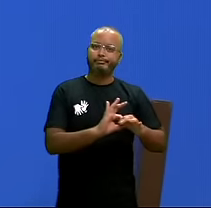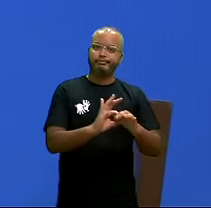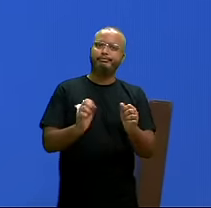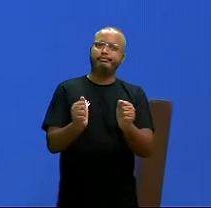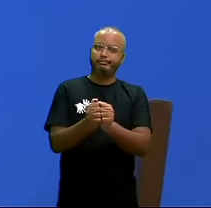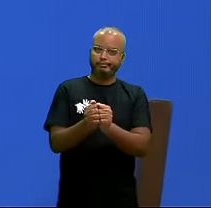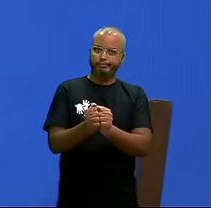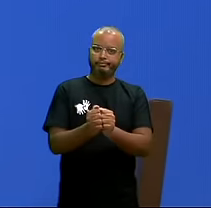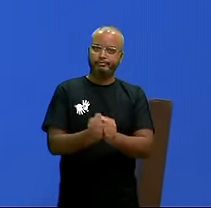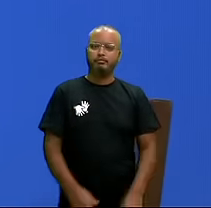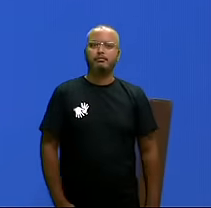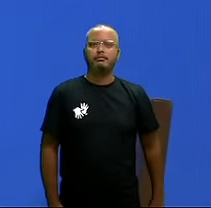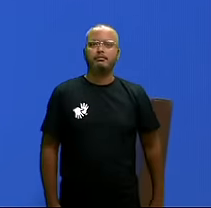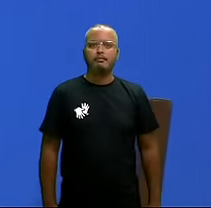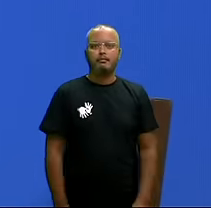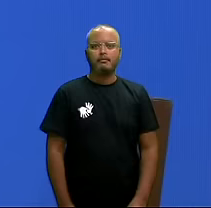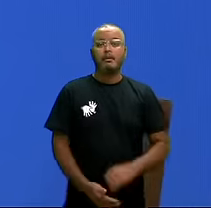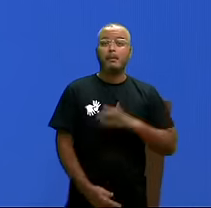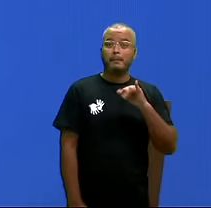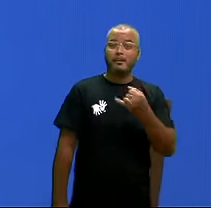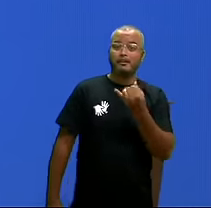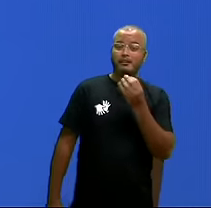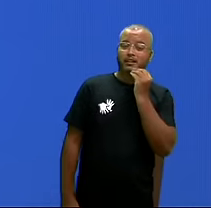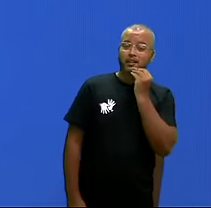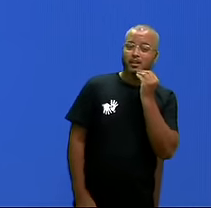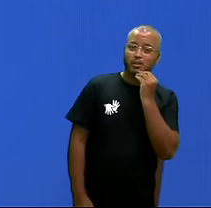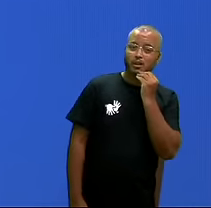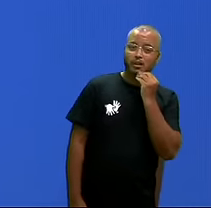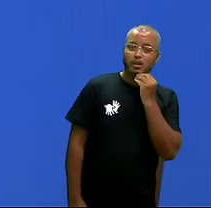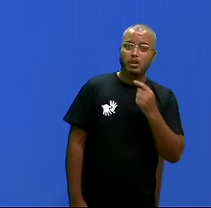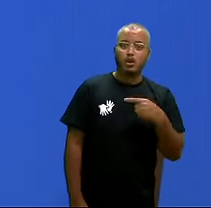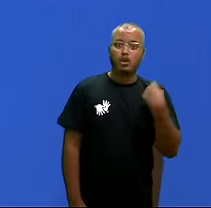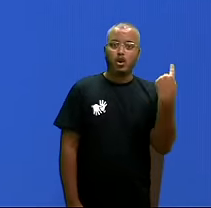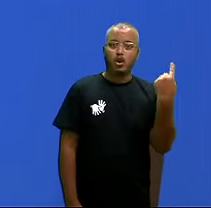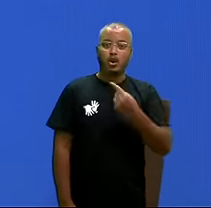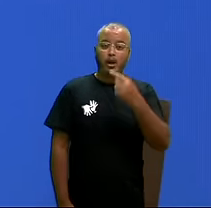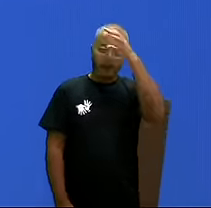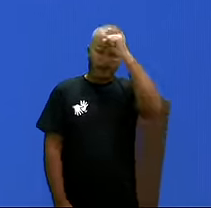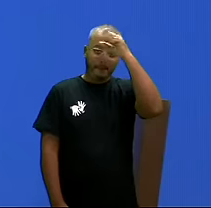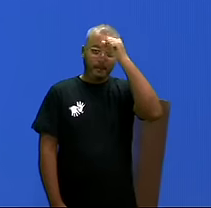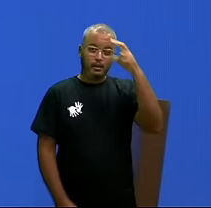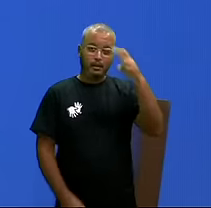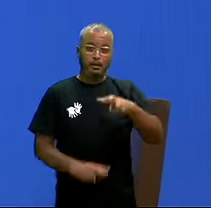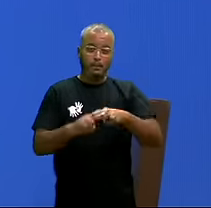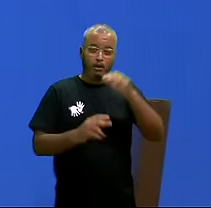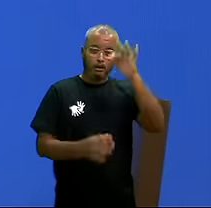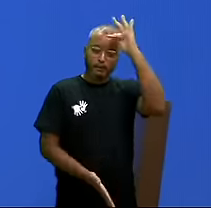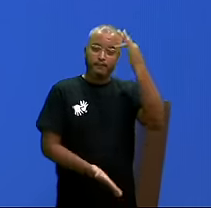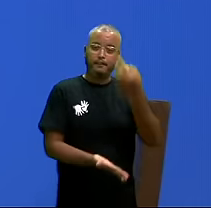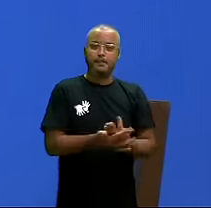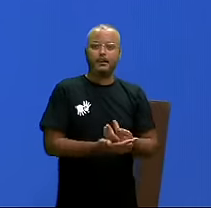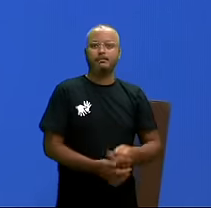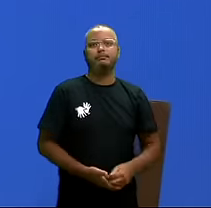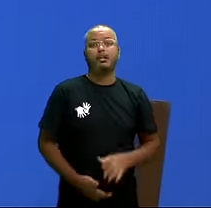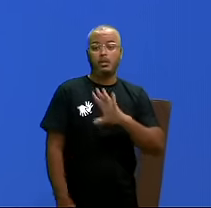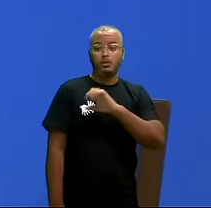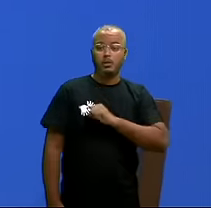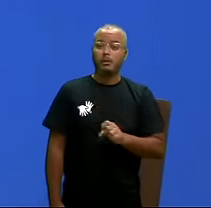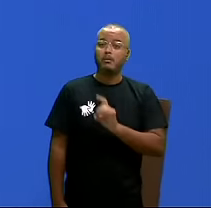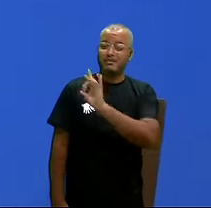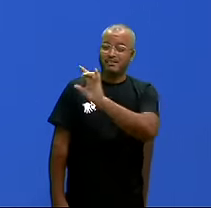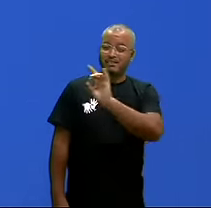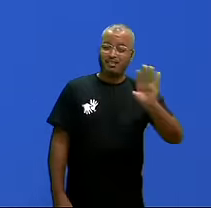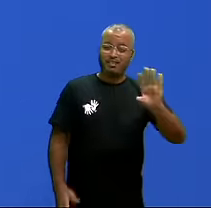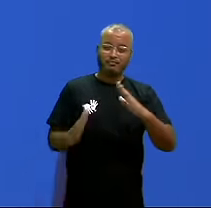Privilégio poder ser alimentado com fé. Tem gente que vai à igreja, e eu não quero falar mal de igreja, nem vi, porque eu amo a igreja e amo todas. Amo